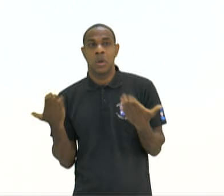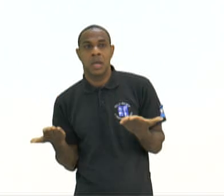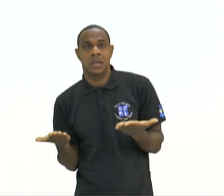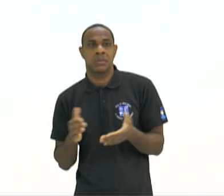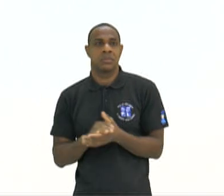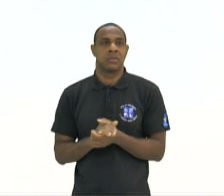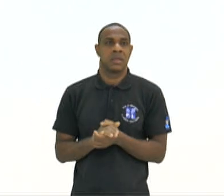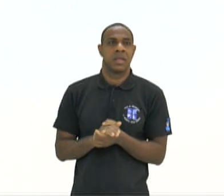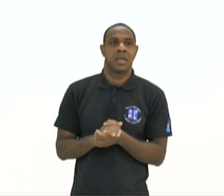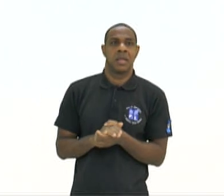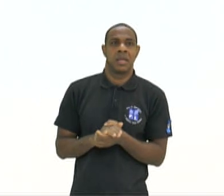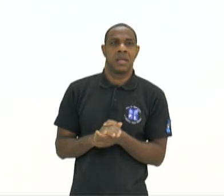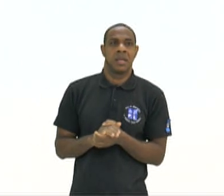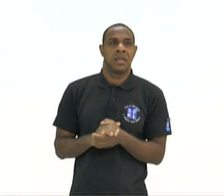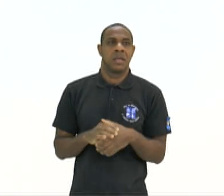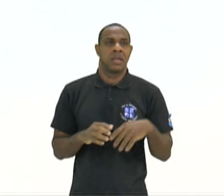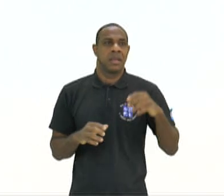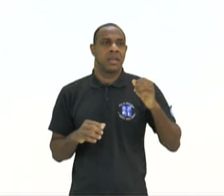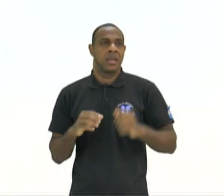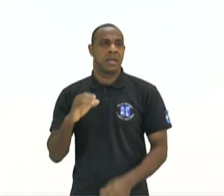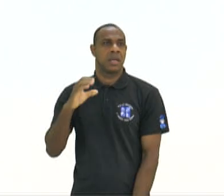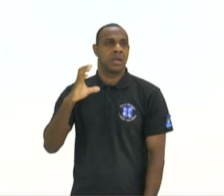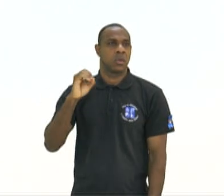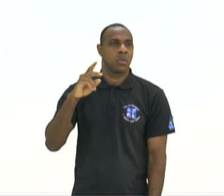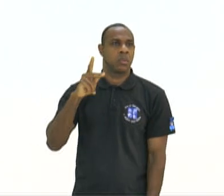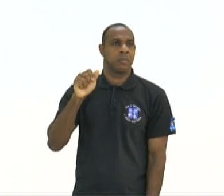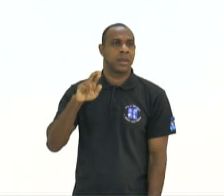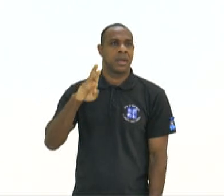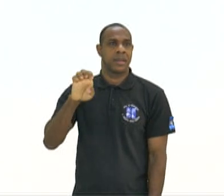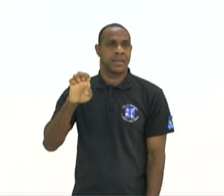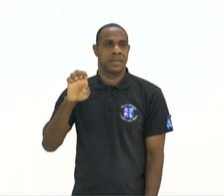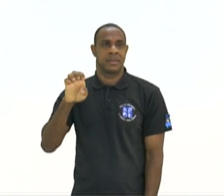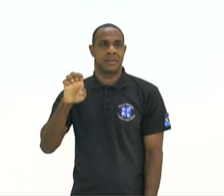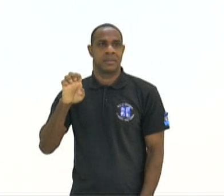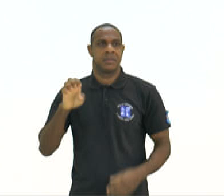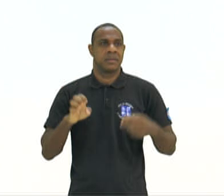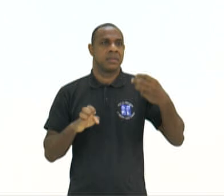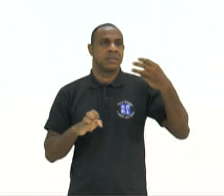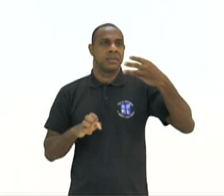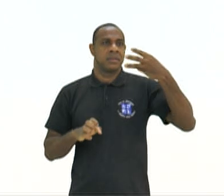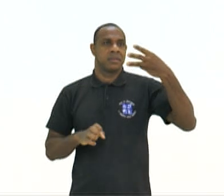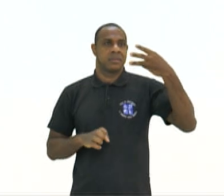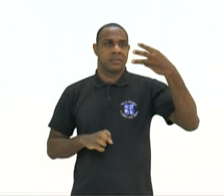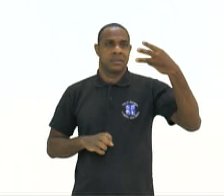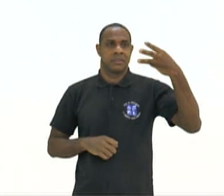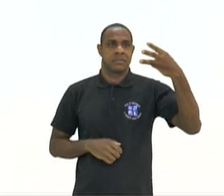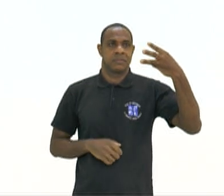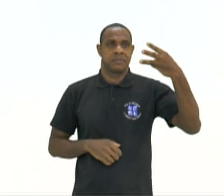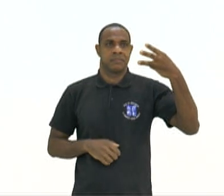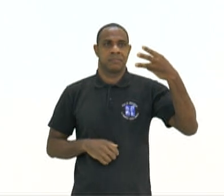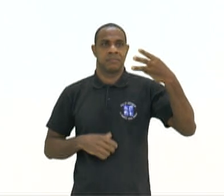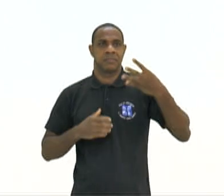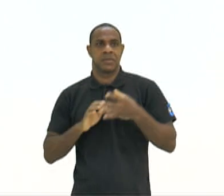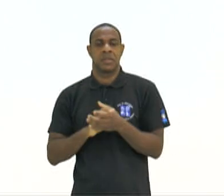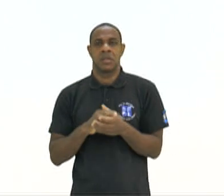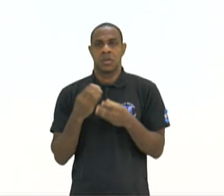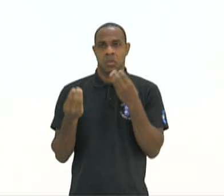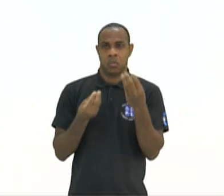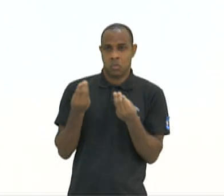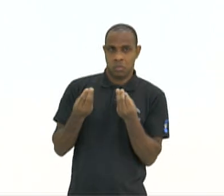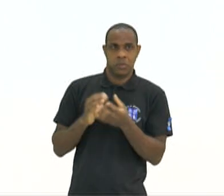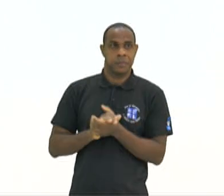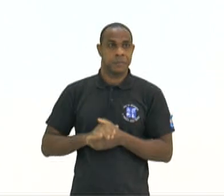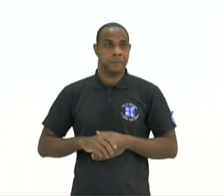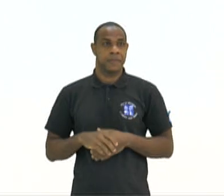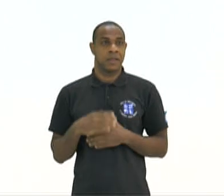Like pode aparecer com sentido de como, não o verbo. Conclusion, in conclusion, to sum up.